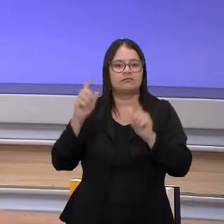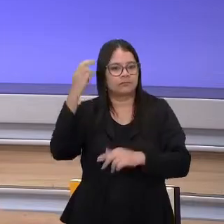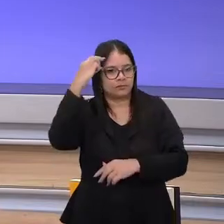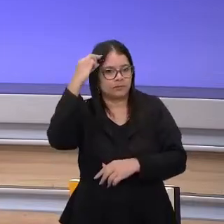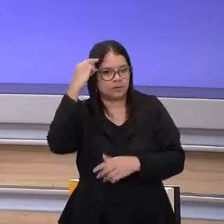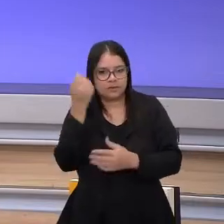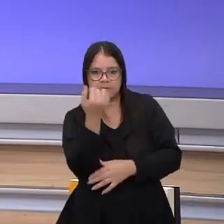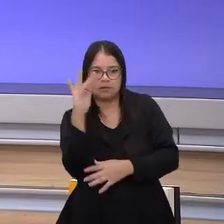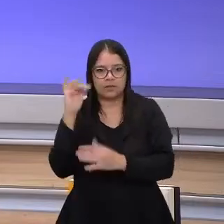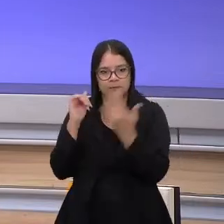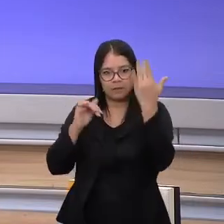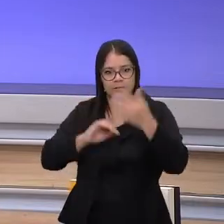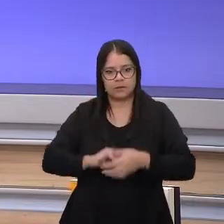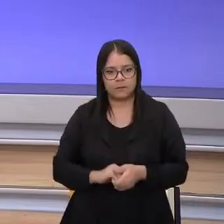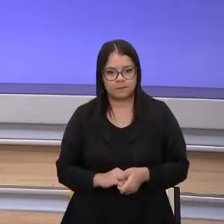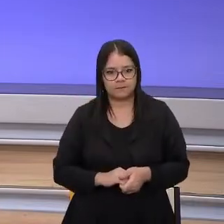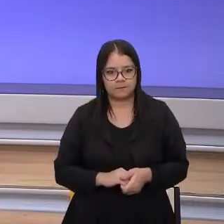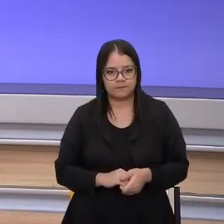ambiental.